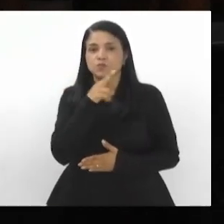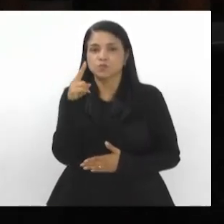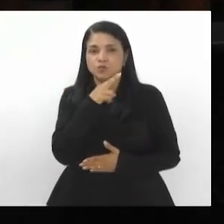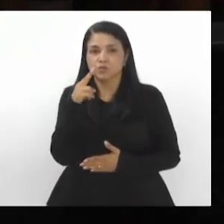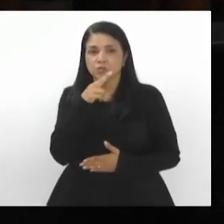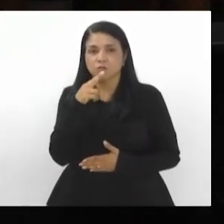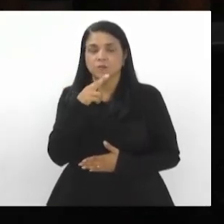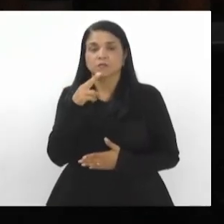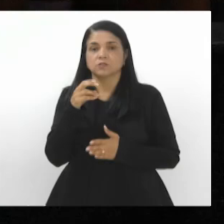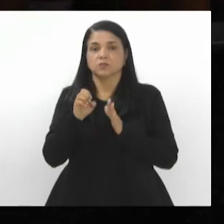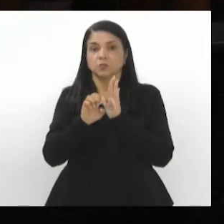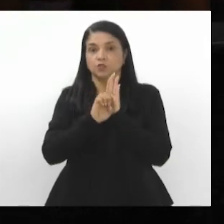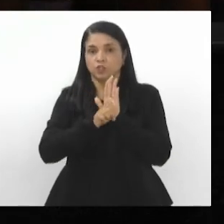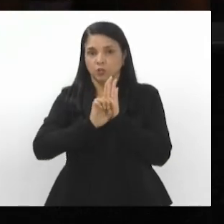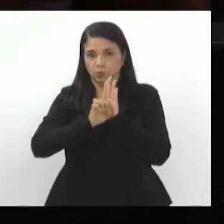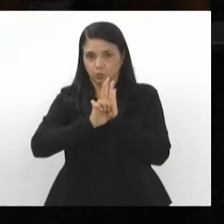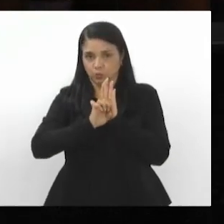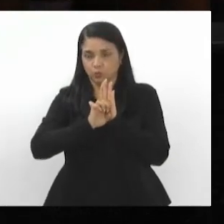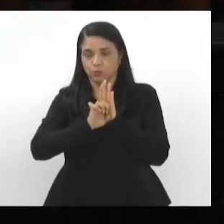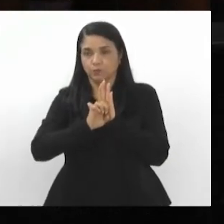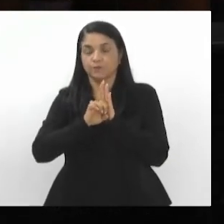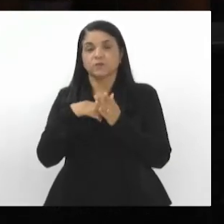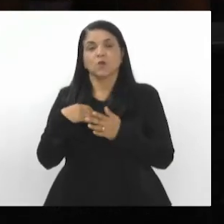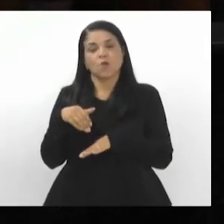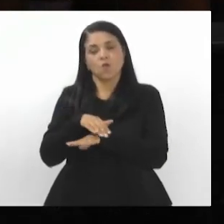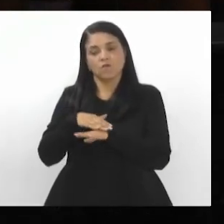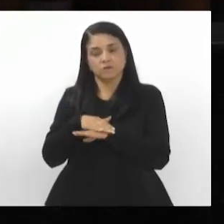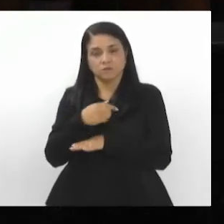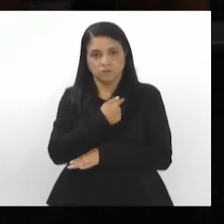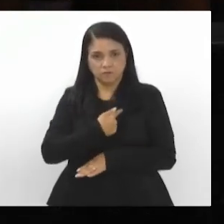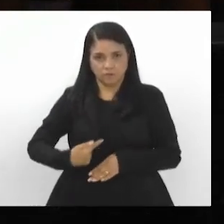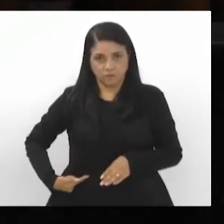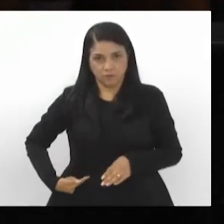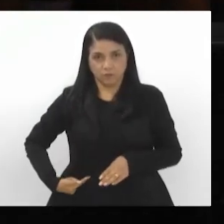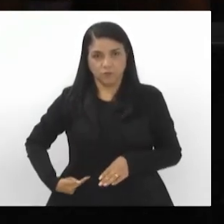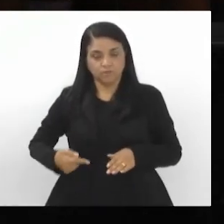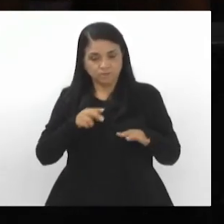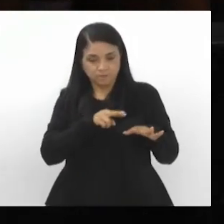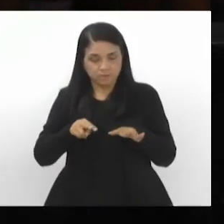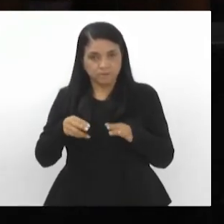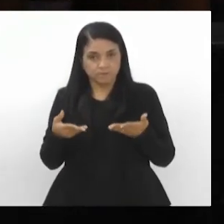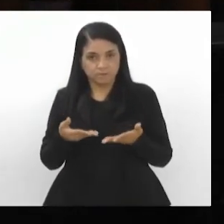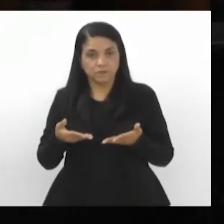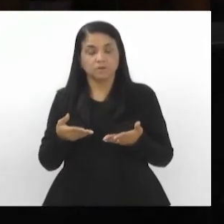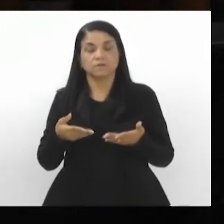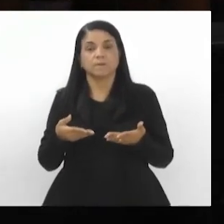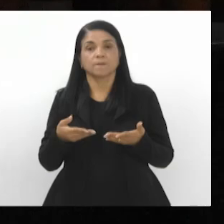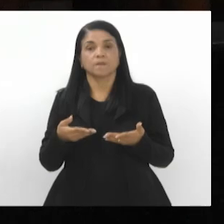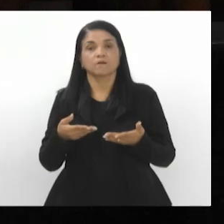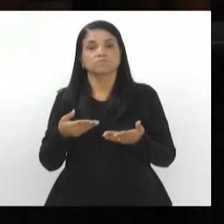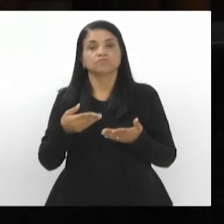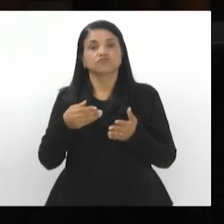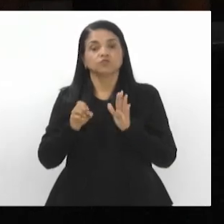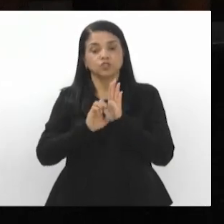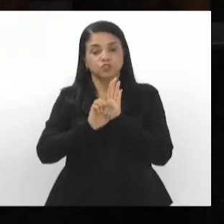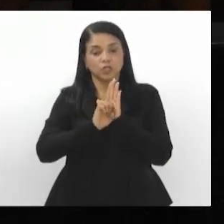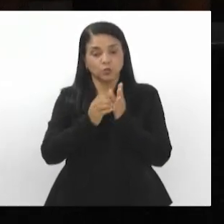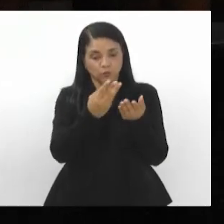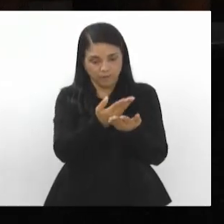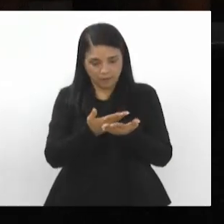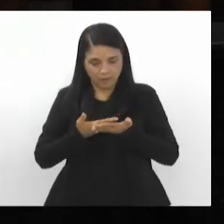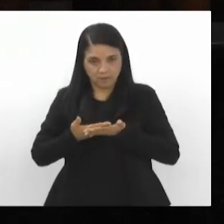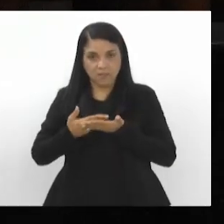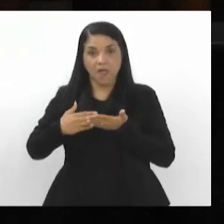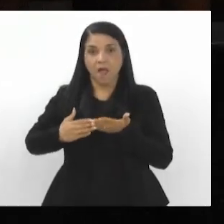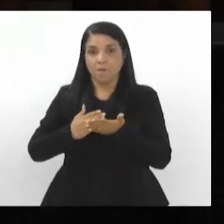vinda desse estatuto, e o governador, falei com o governador essa semana, ele vai trazer em mãos, o deputado Tiago Rangel, esse estatuto aprovado pela